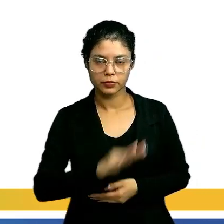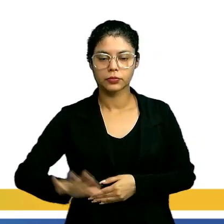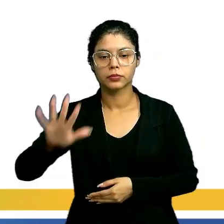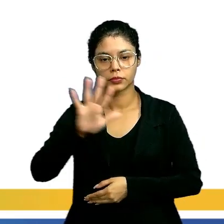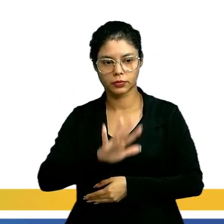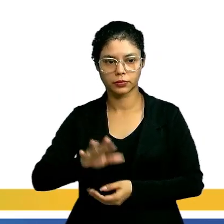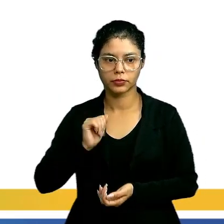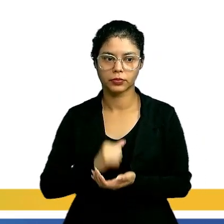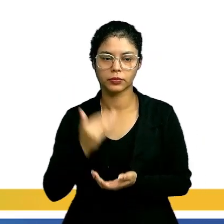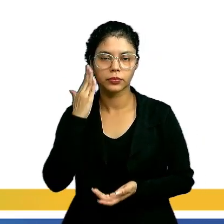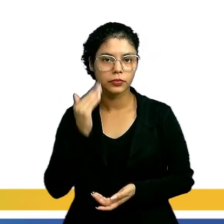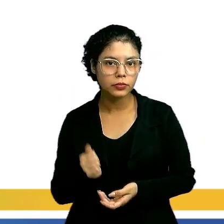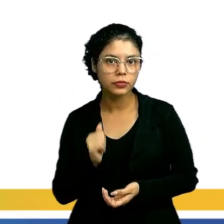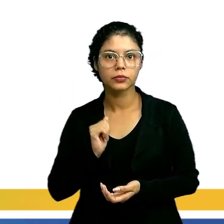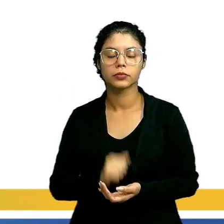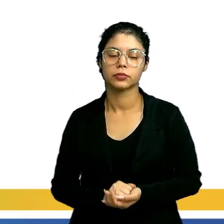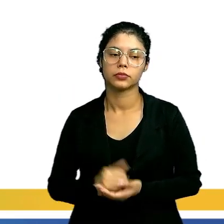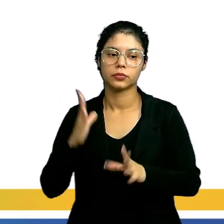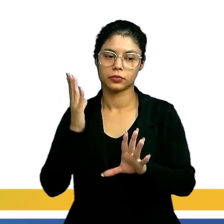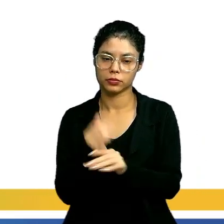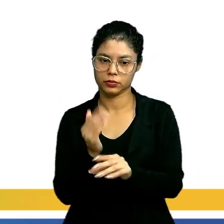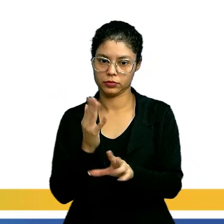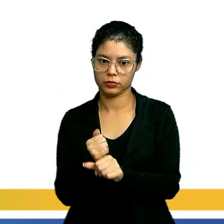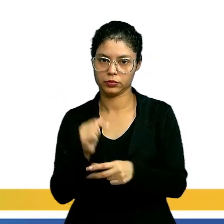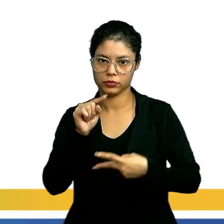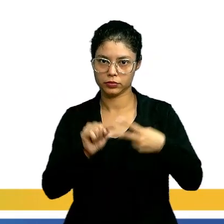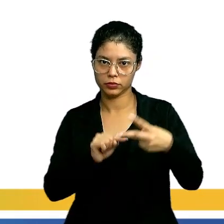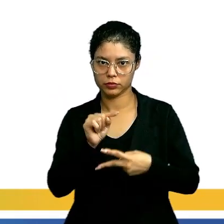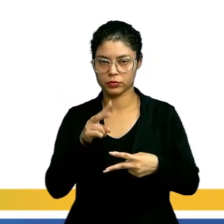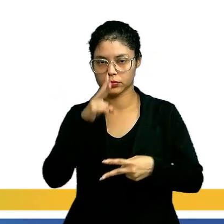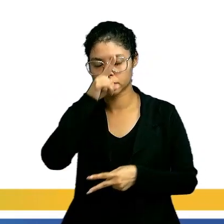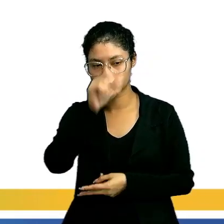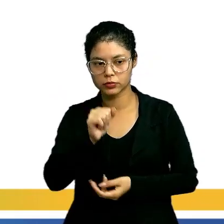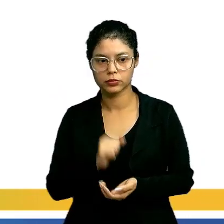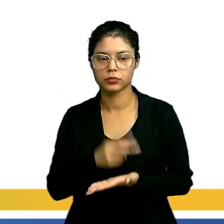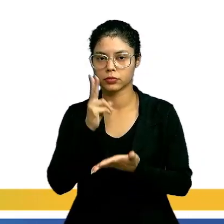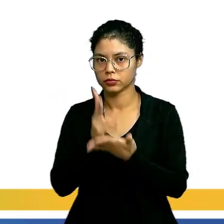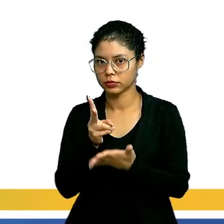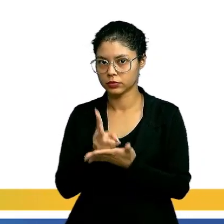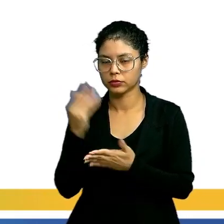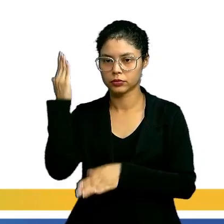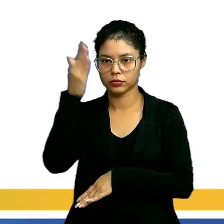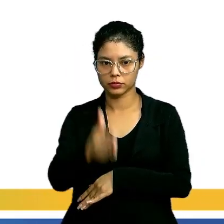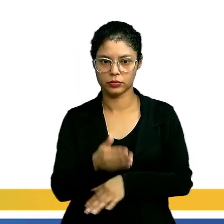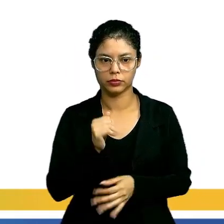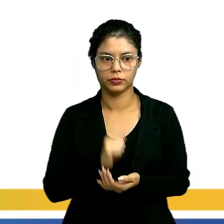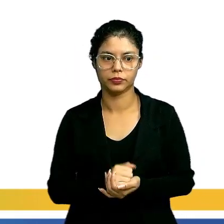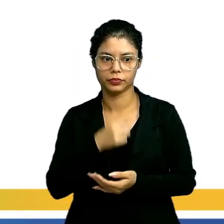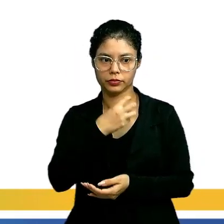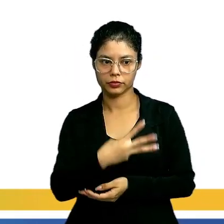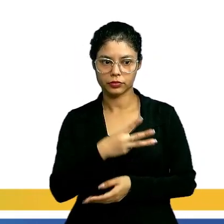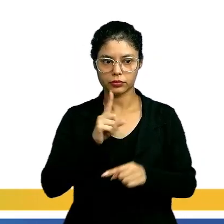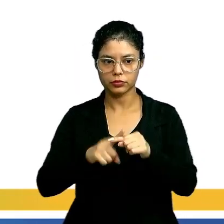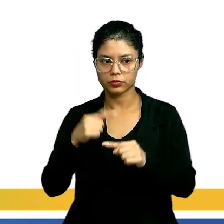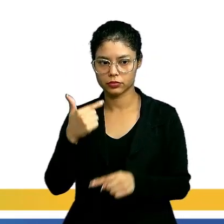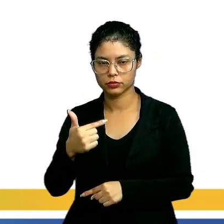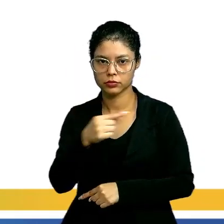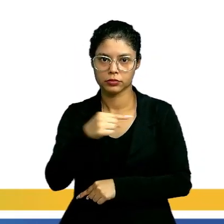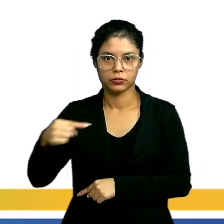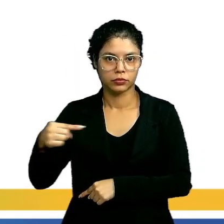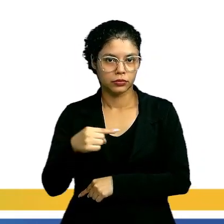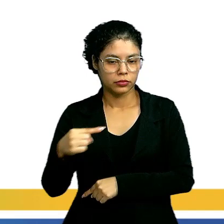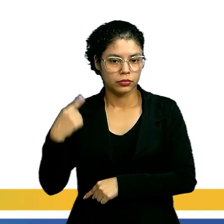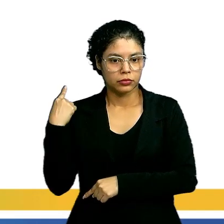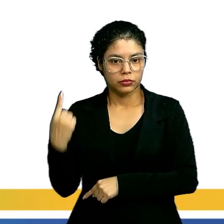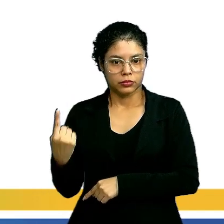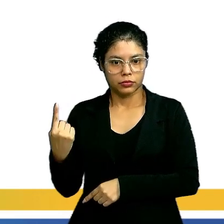total. Para saber a força total, eu vou somar as duas forças que estão na mesma direção, que seria 3 newtons mais 2 newtons,